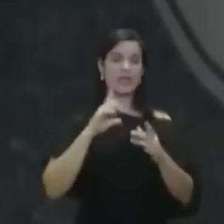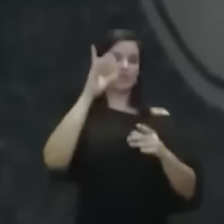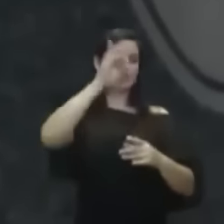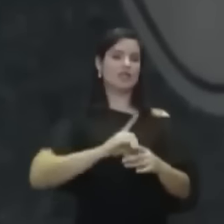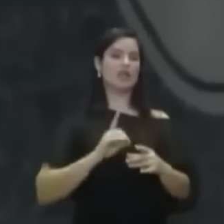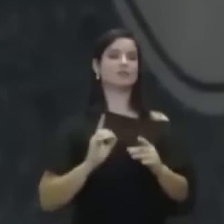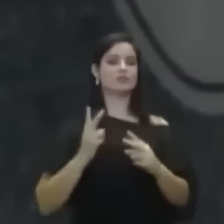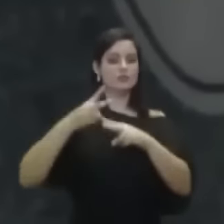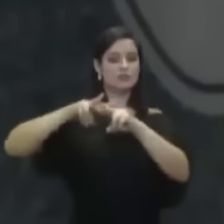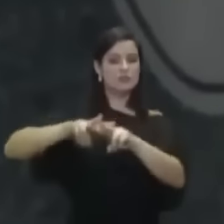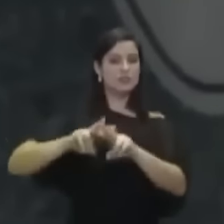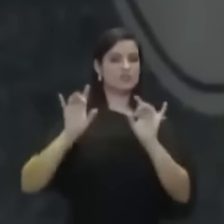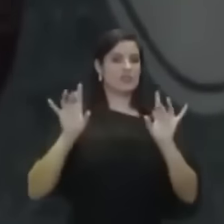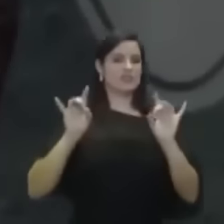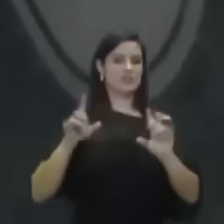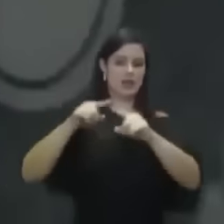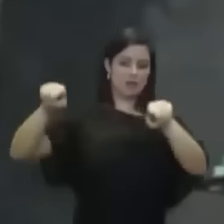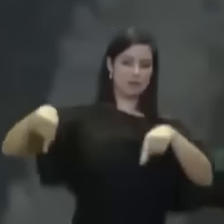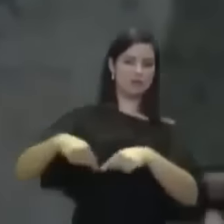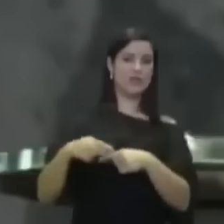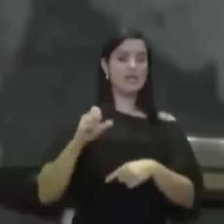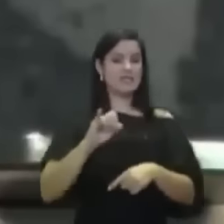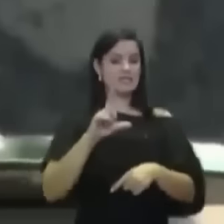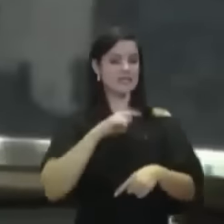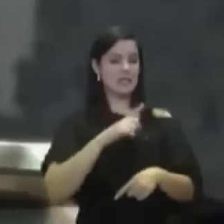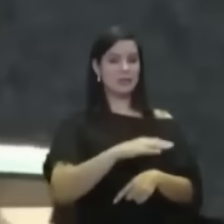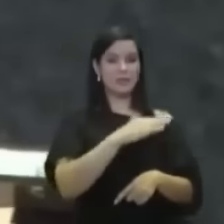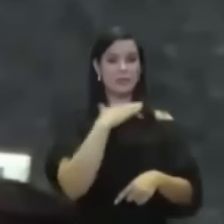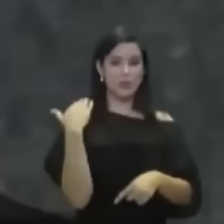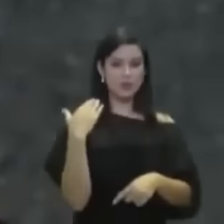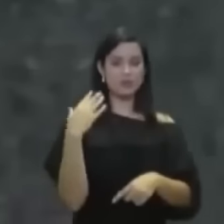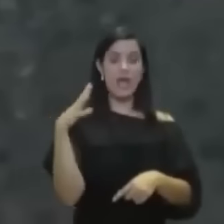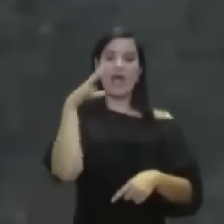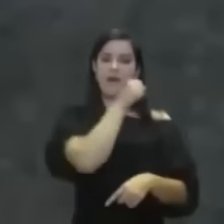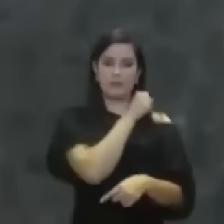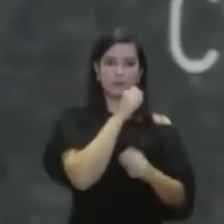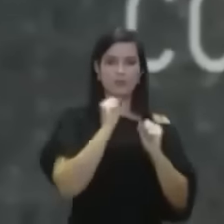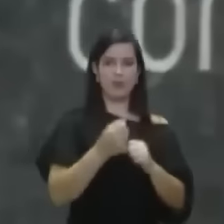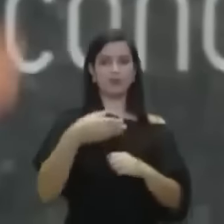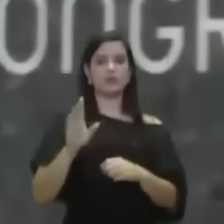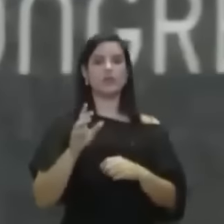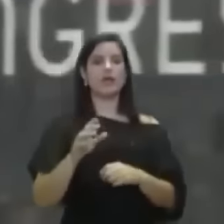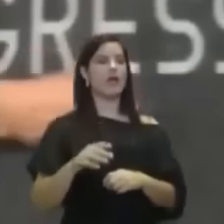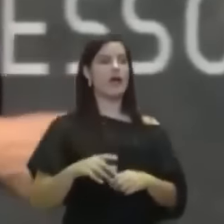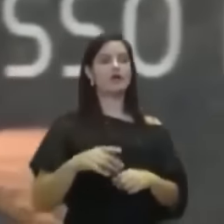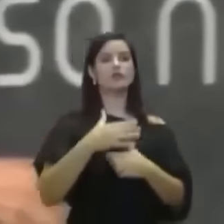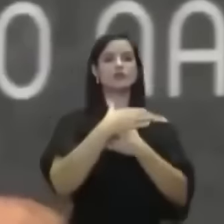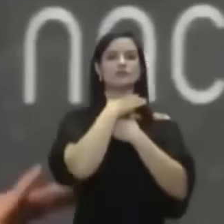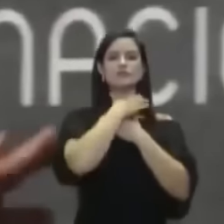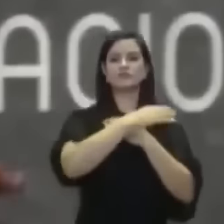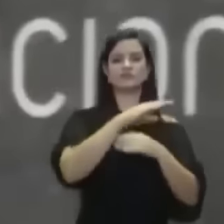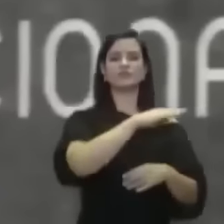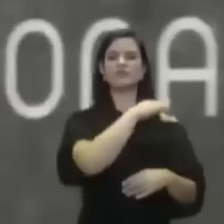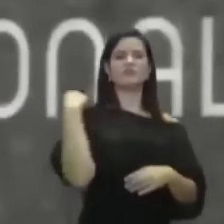Mesmo sendo sentenciado à morte, recebe uma morte rápida. Ele foi degolado. E a espada tosa a